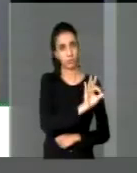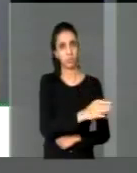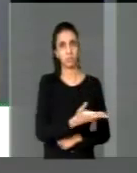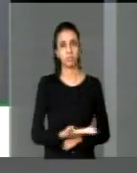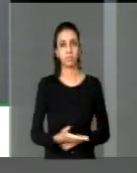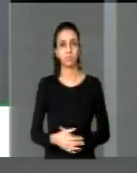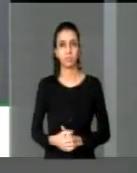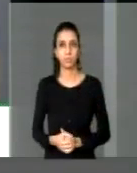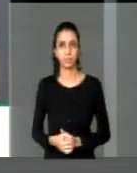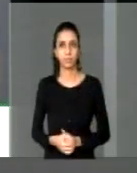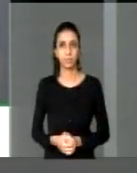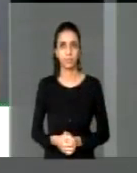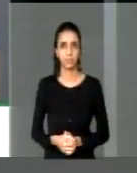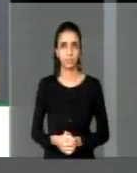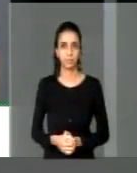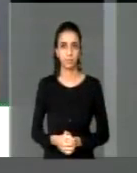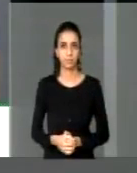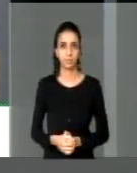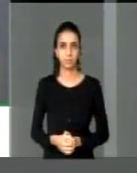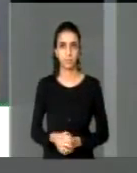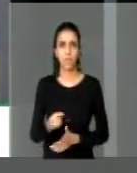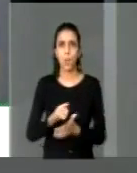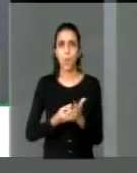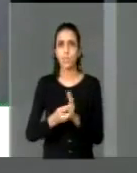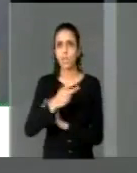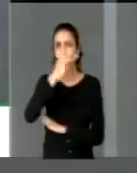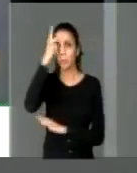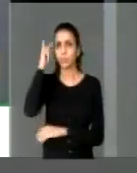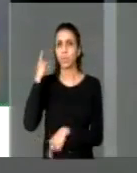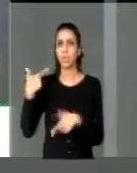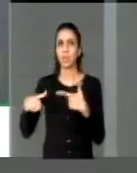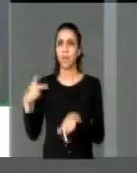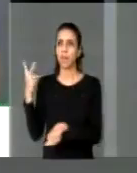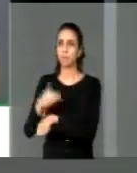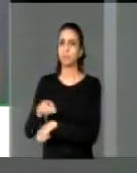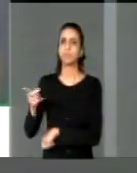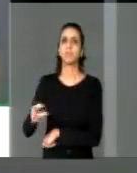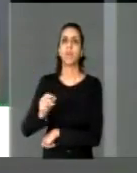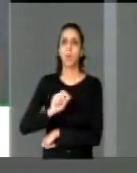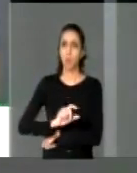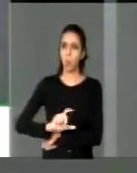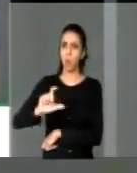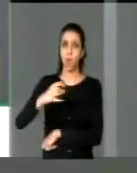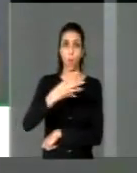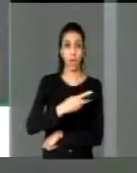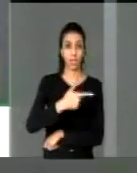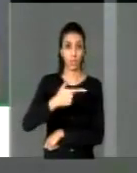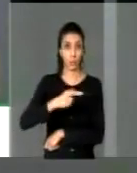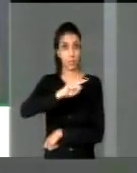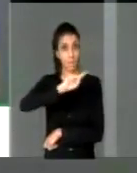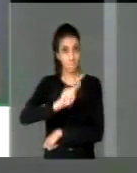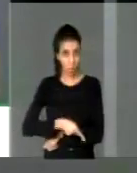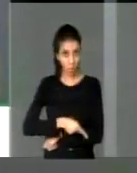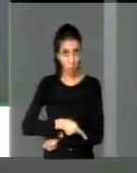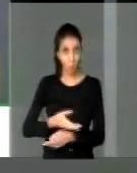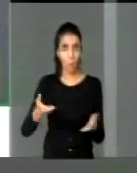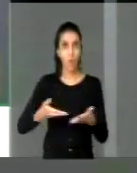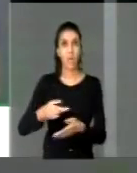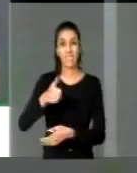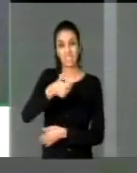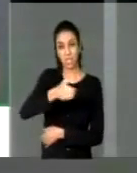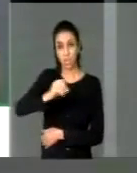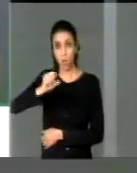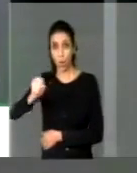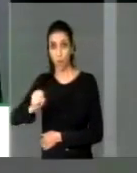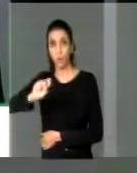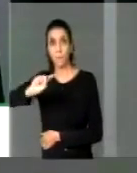85,4%. A quantidade de trabalhadores empregados nesse setor avançou de 42 mil para 108